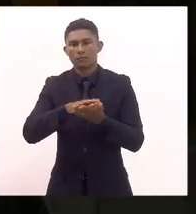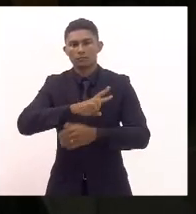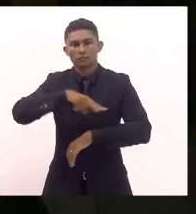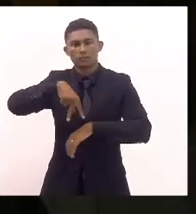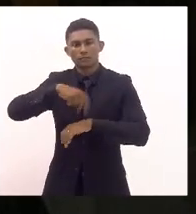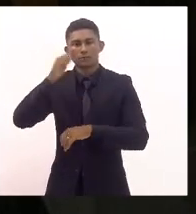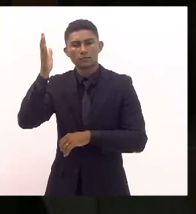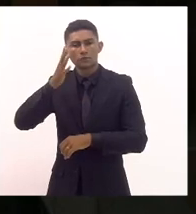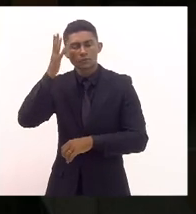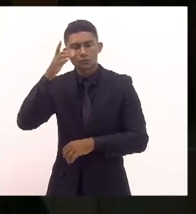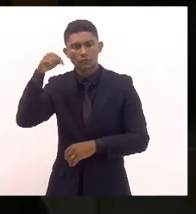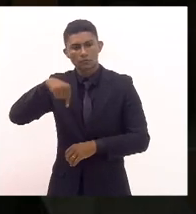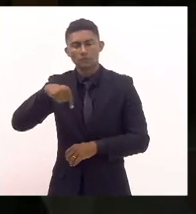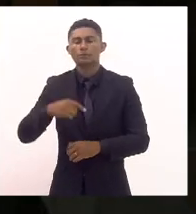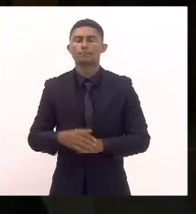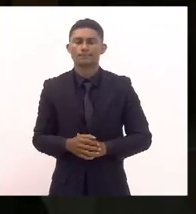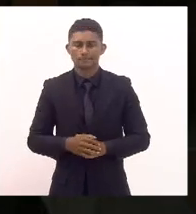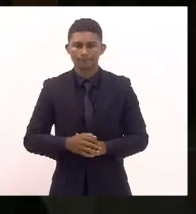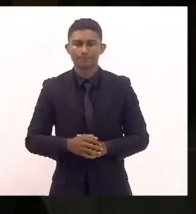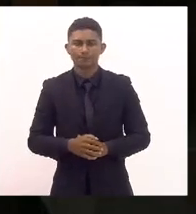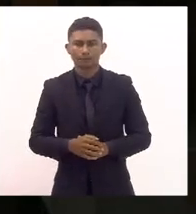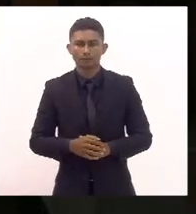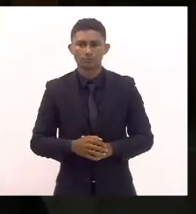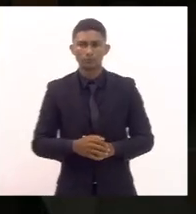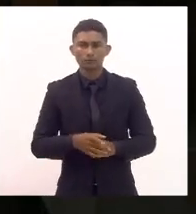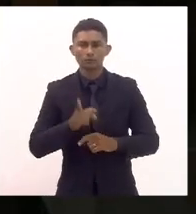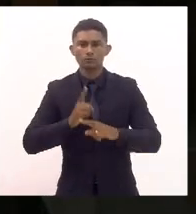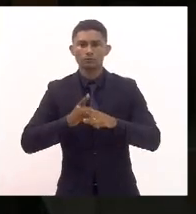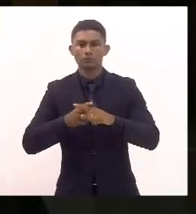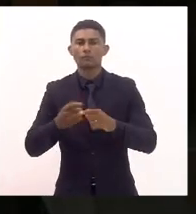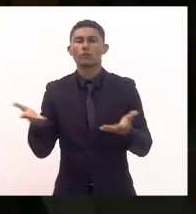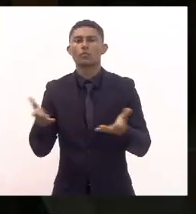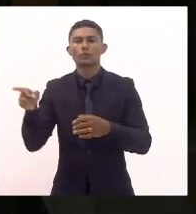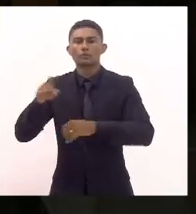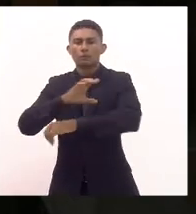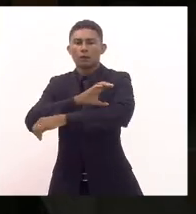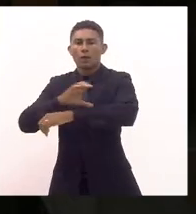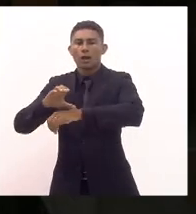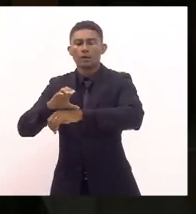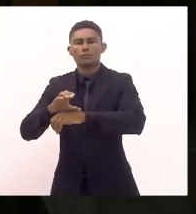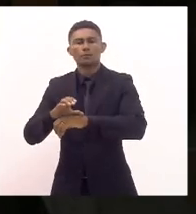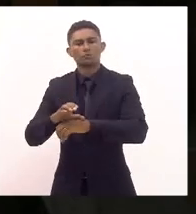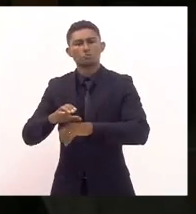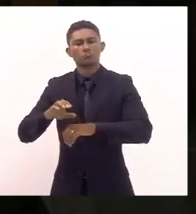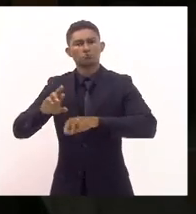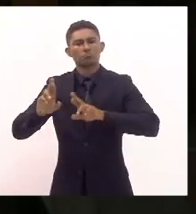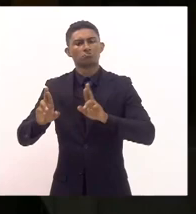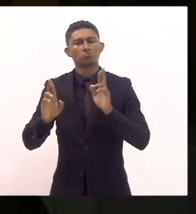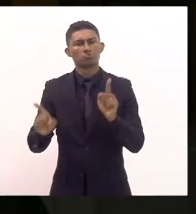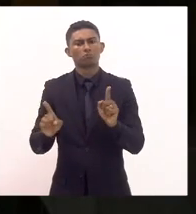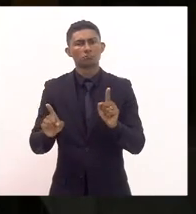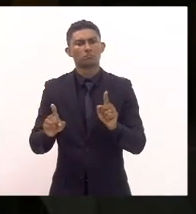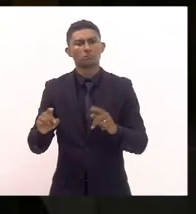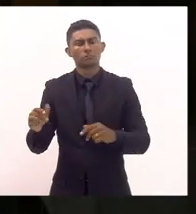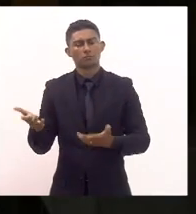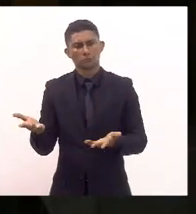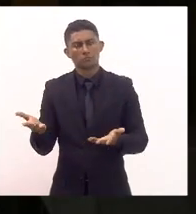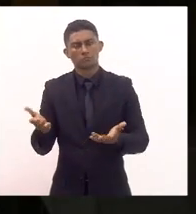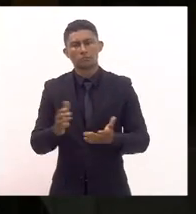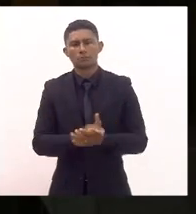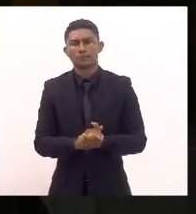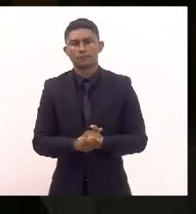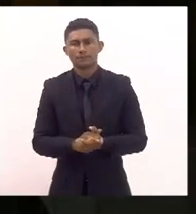discurso que faço hoje da Tribuna é porque Campos hoje vive um novo momento senhora Presidente